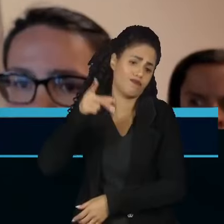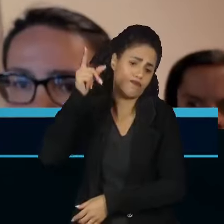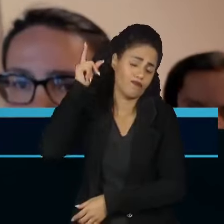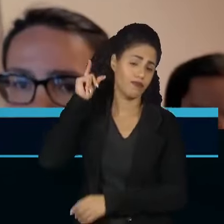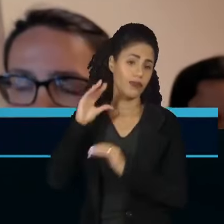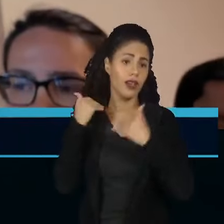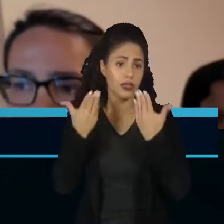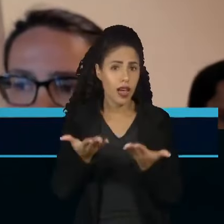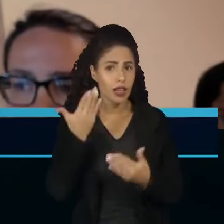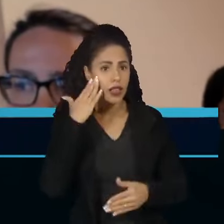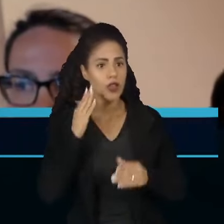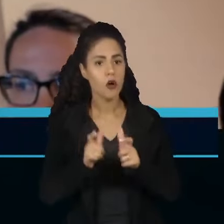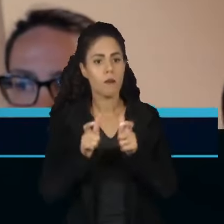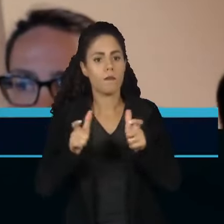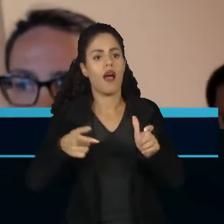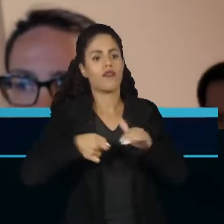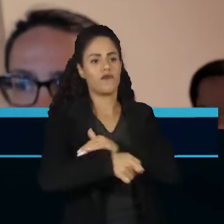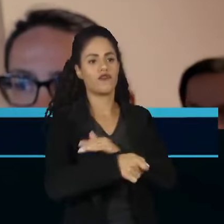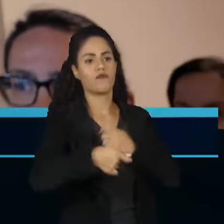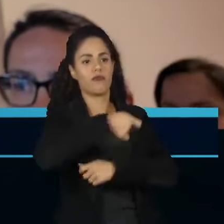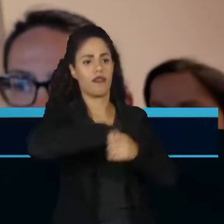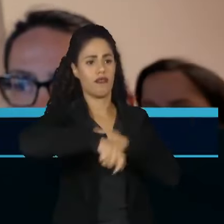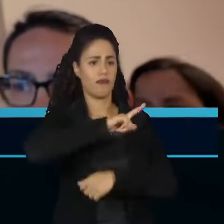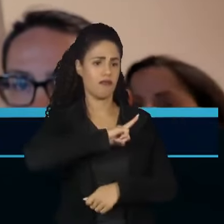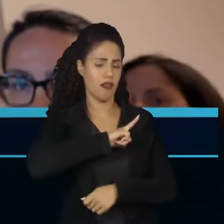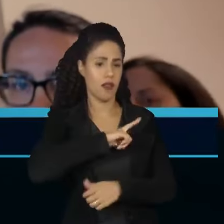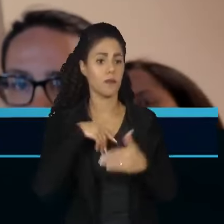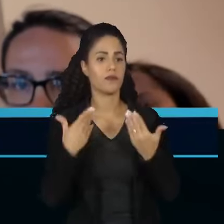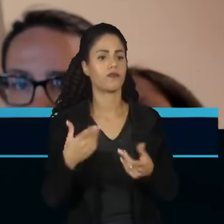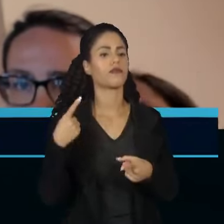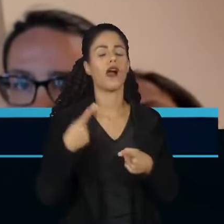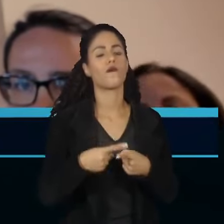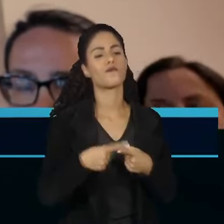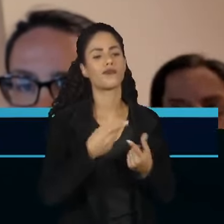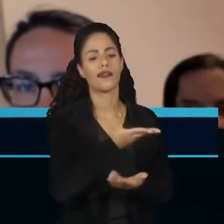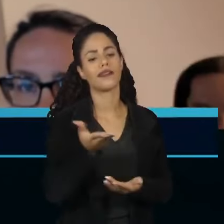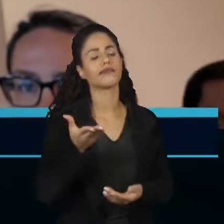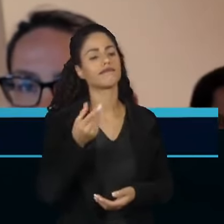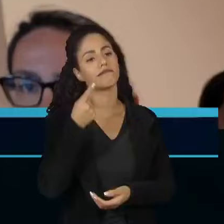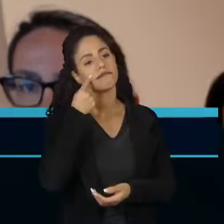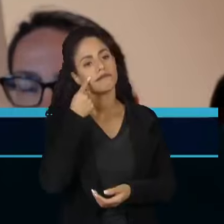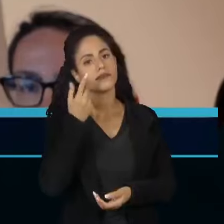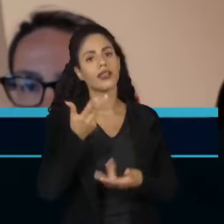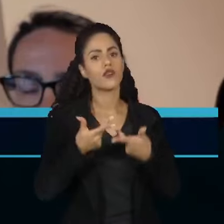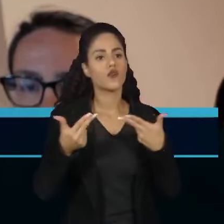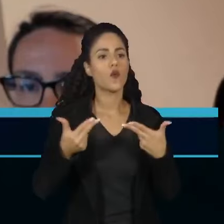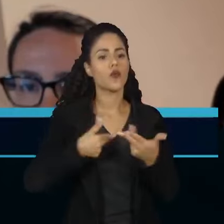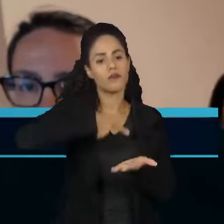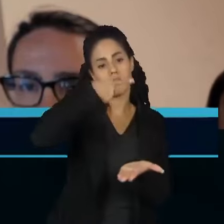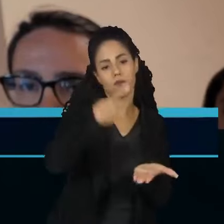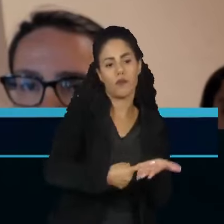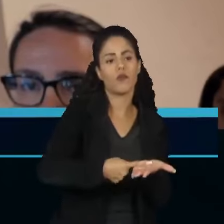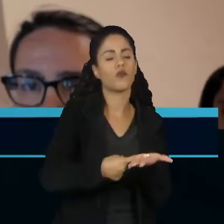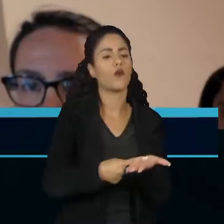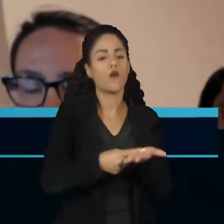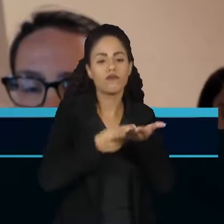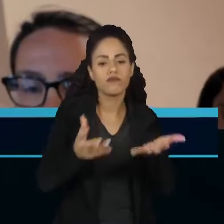no Brasil, estão aumentando o investimento no Brasil. Então não é porque você vai ter um acordo de cooperação que você